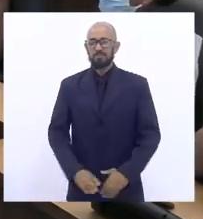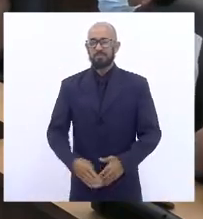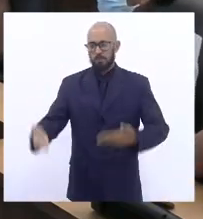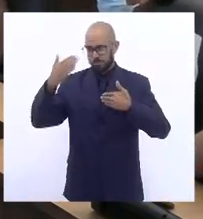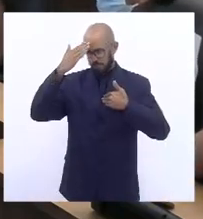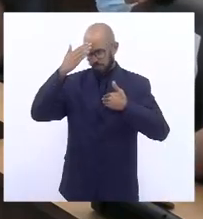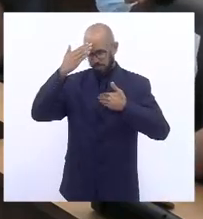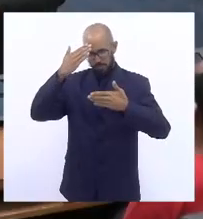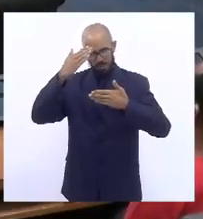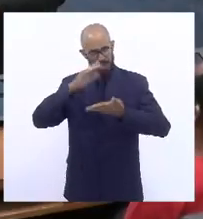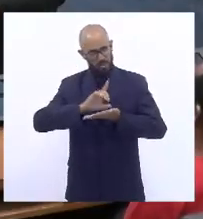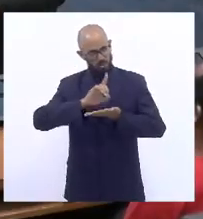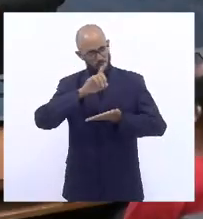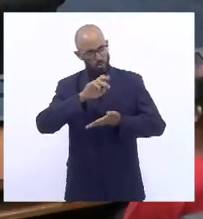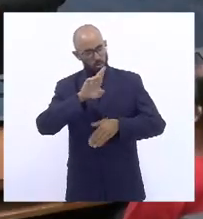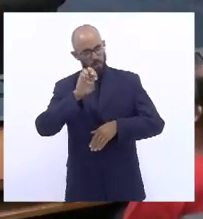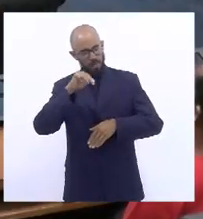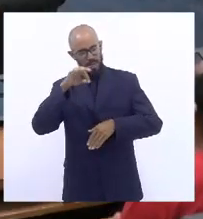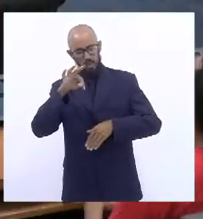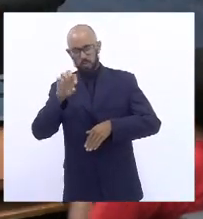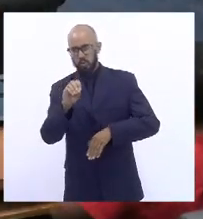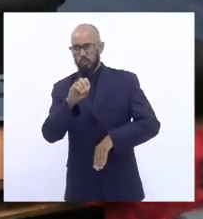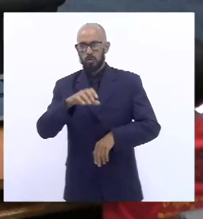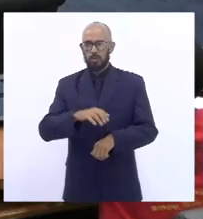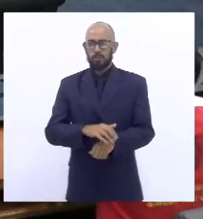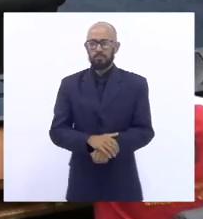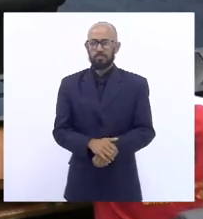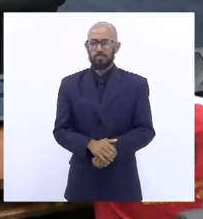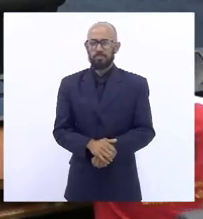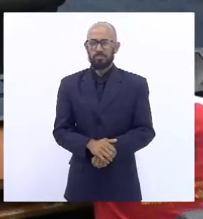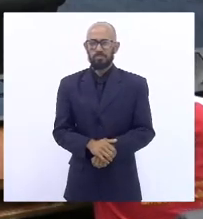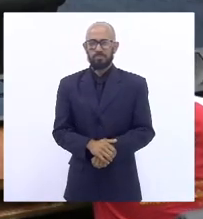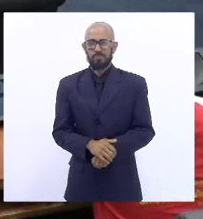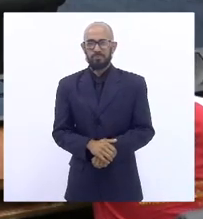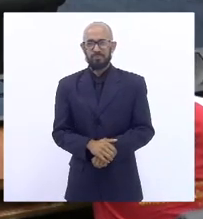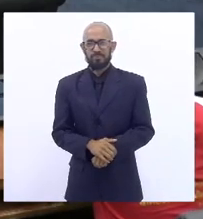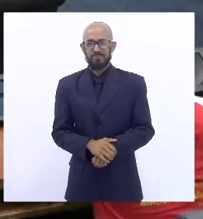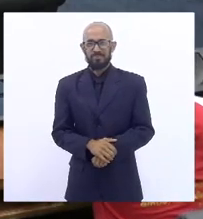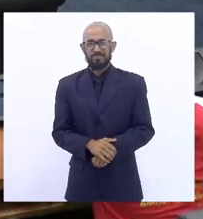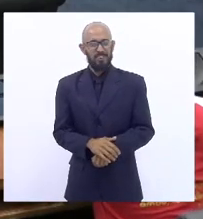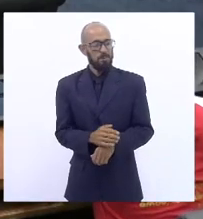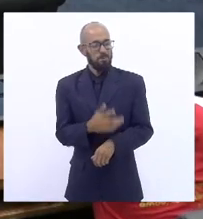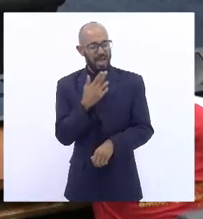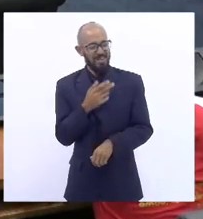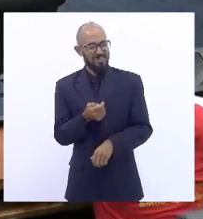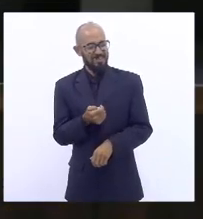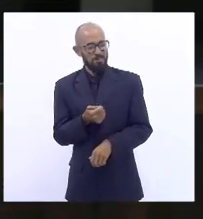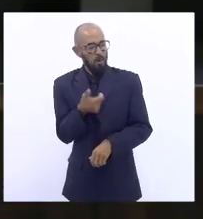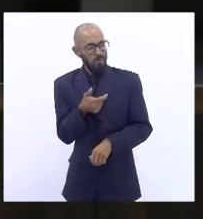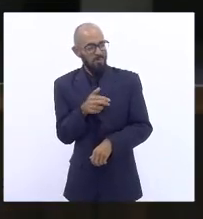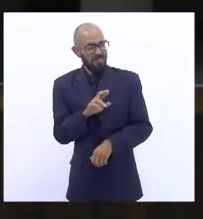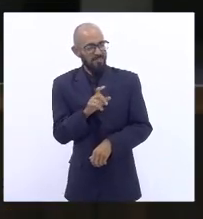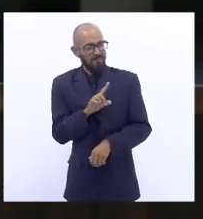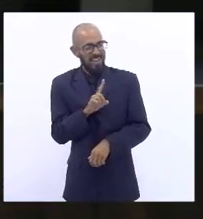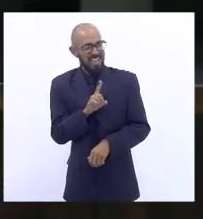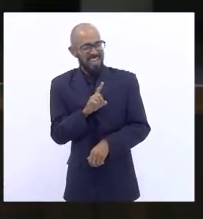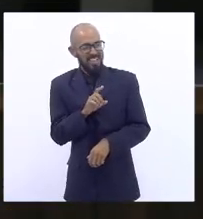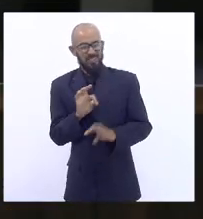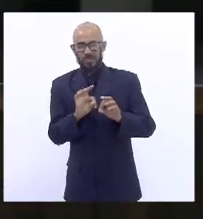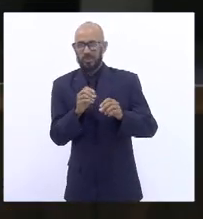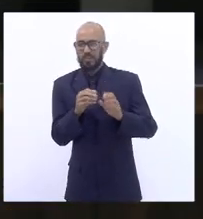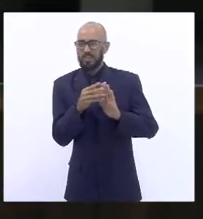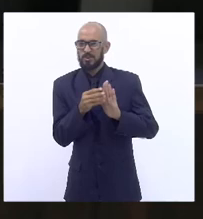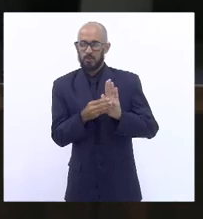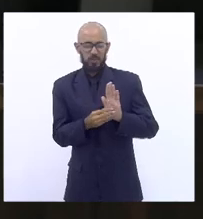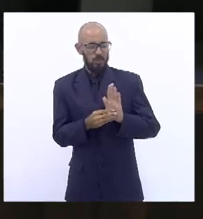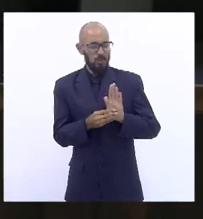Obrigado, Dom Roberto, que ainda, como se fosse pouco, todo esse conteúdo, toda essa sensibilidade, toda